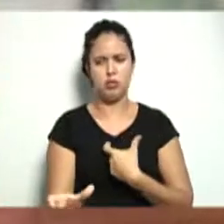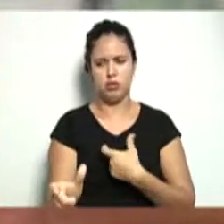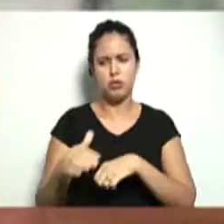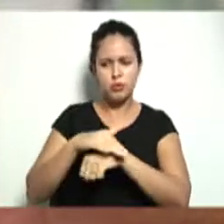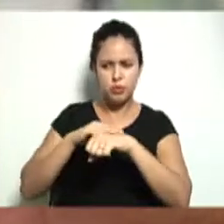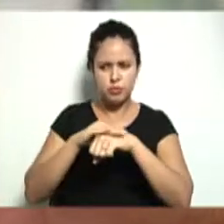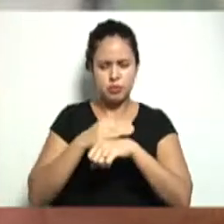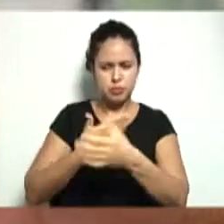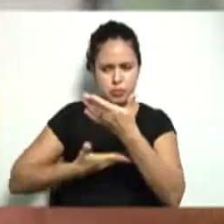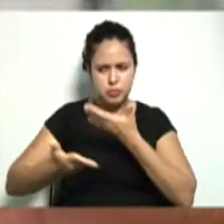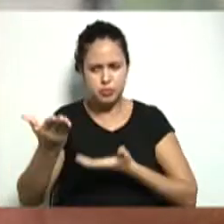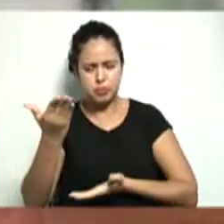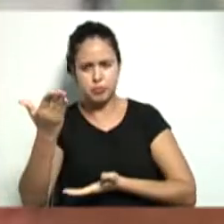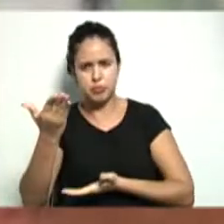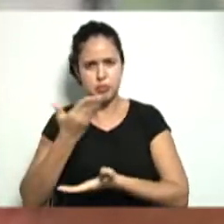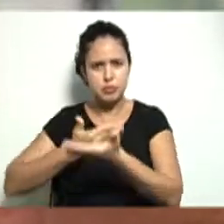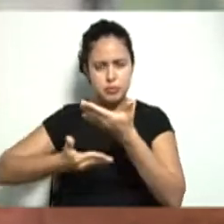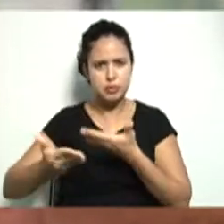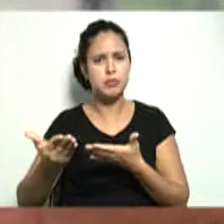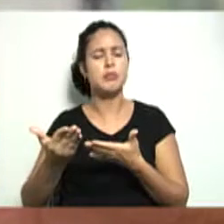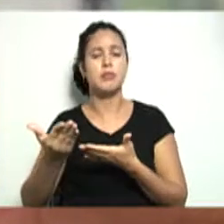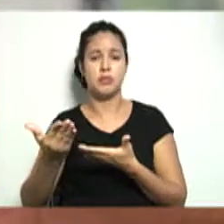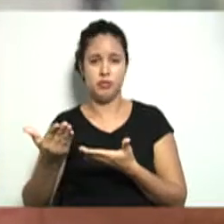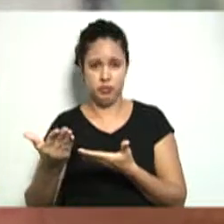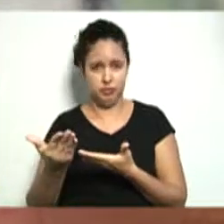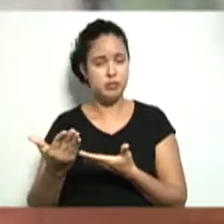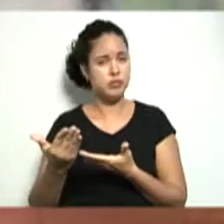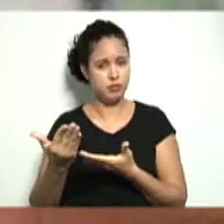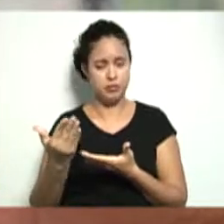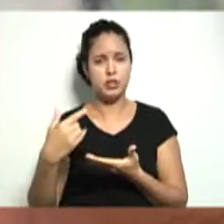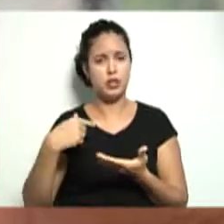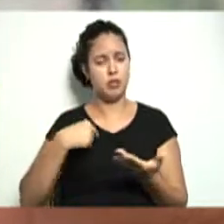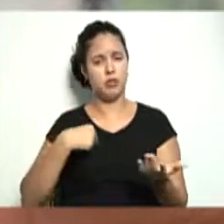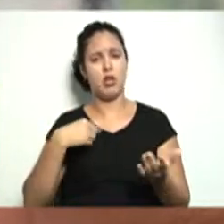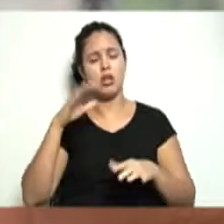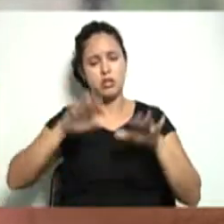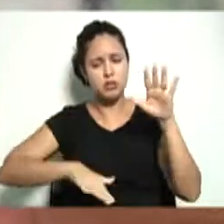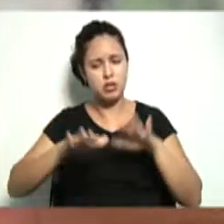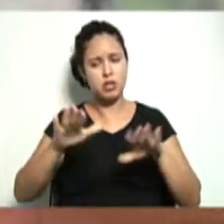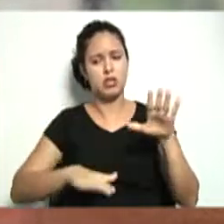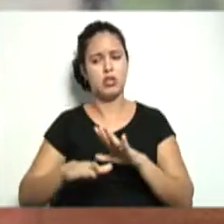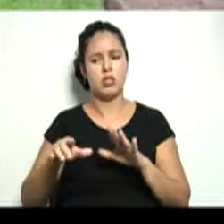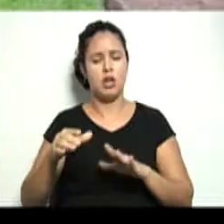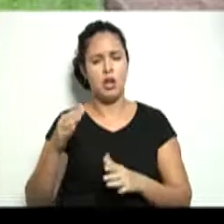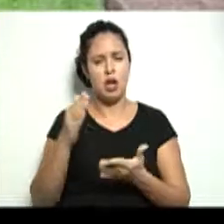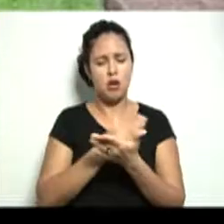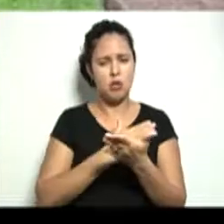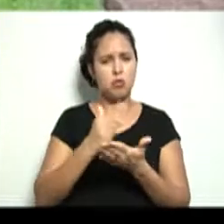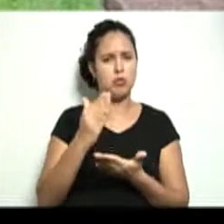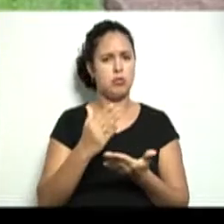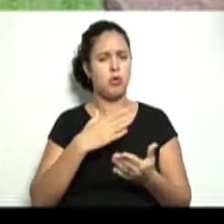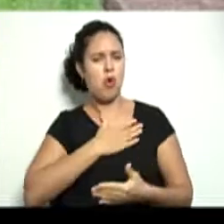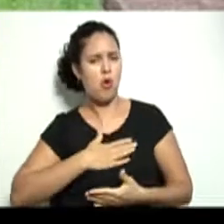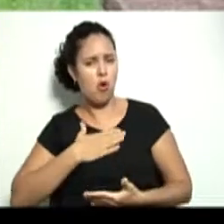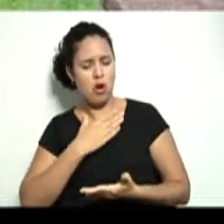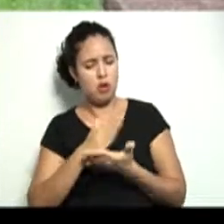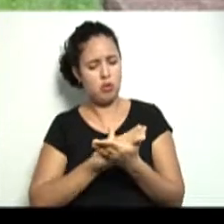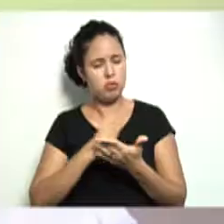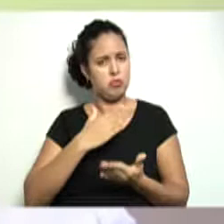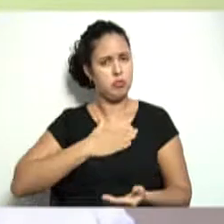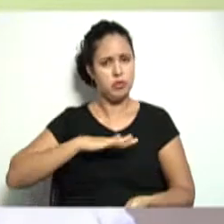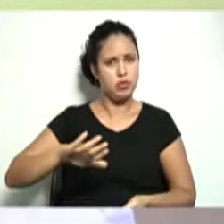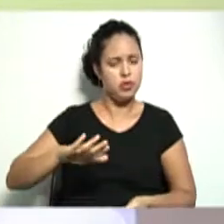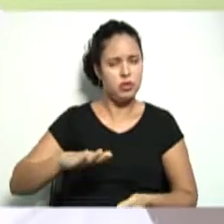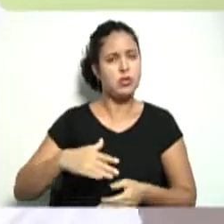E a gente aqui está para servir, mas nem sempre a gente agrada a todos. E isso vem me ensinando muito aqui. É uma amizade, né, que a gente construiu